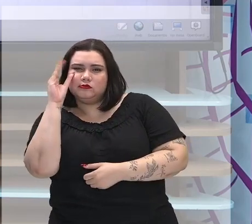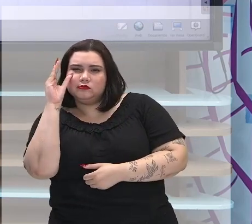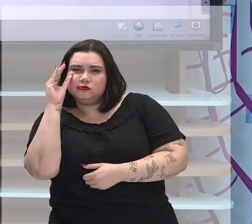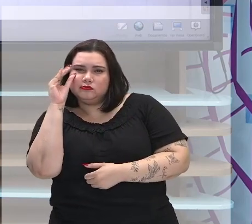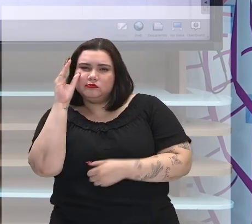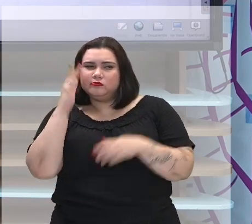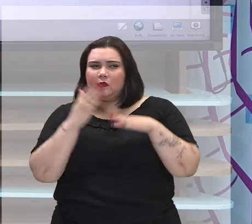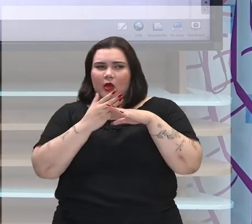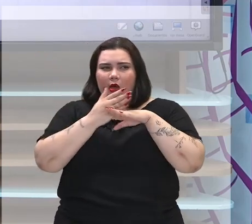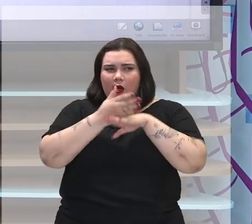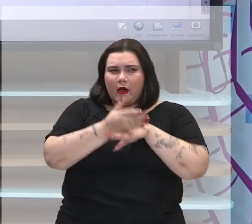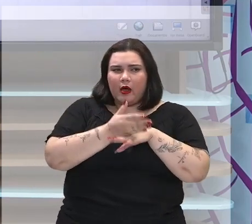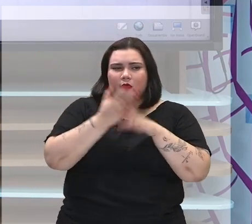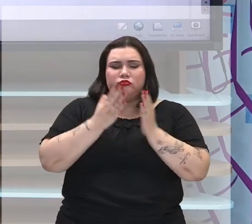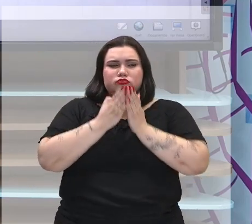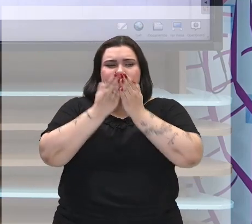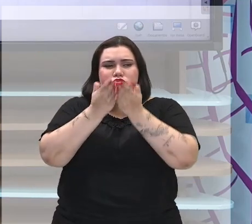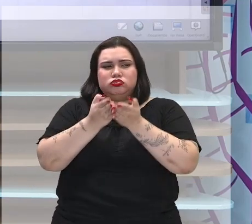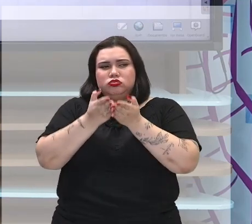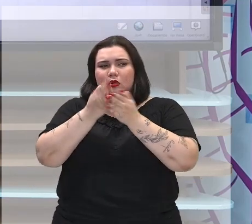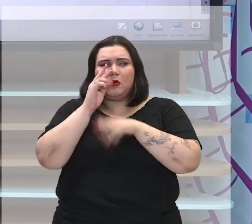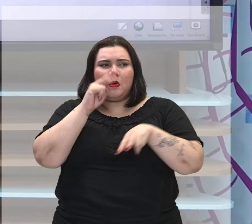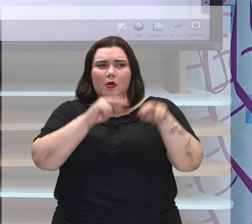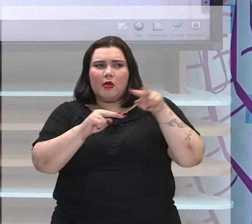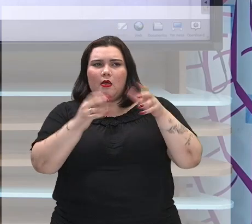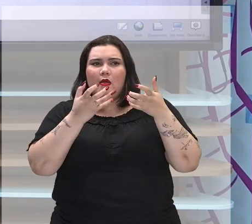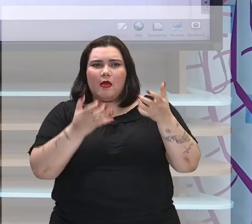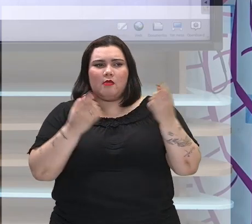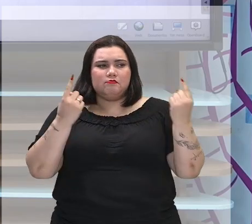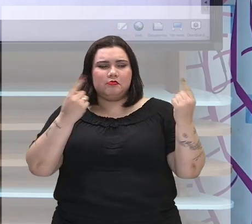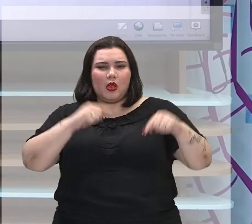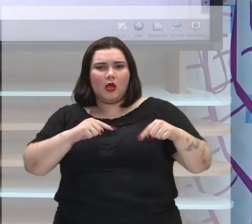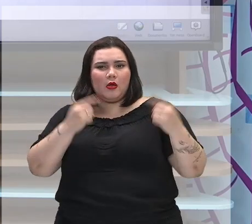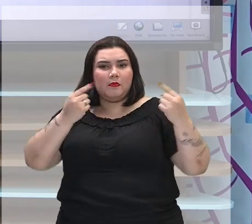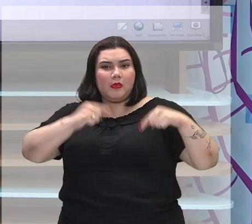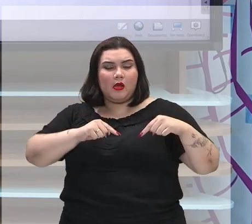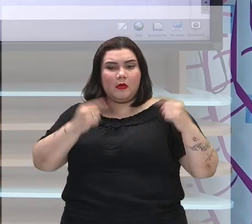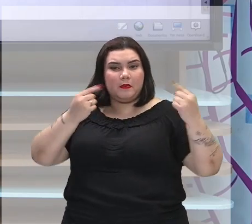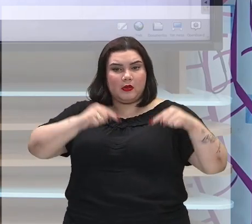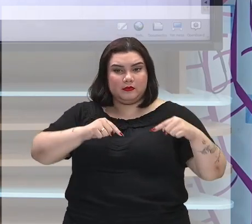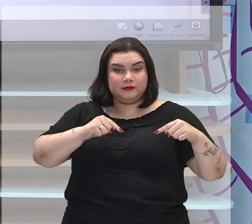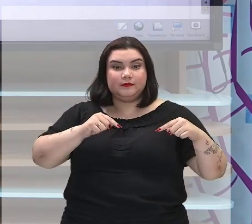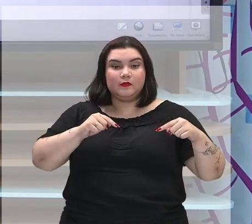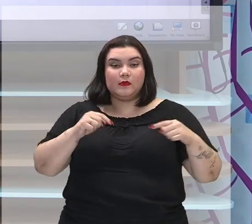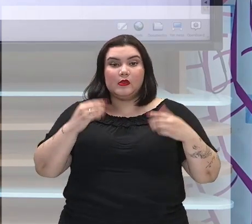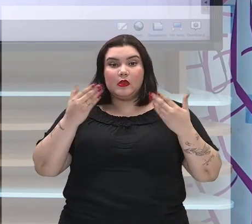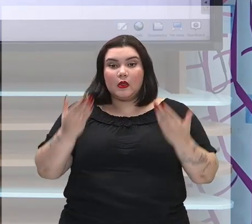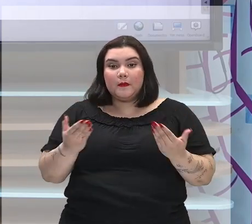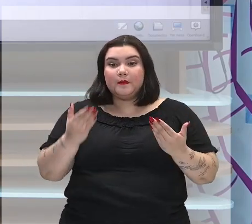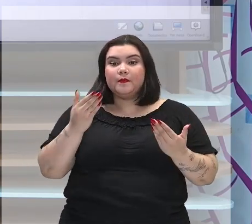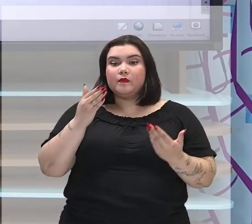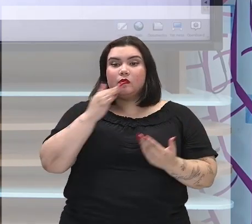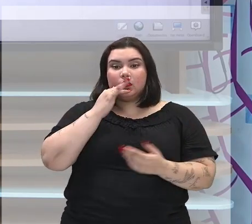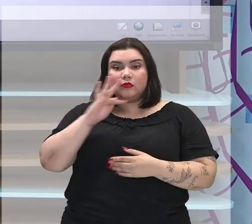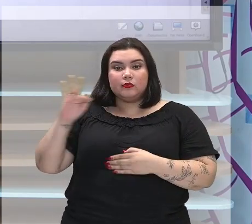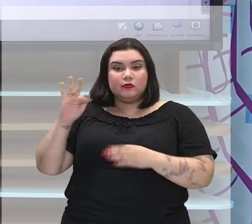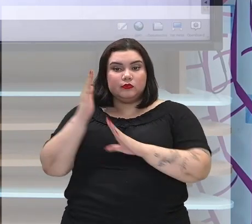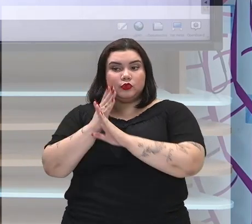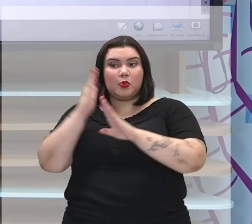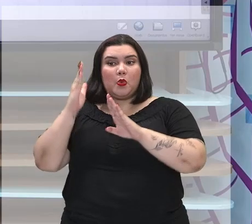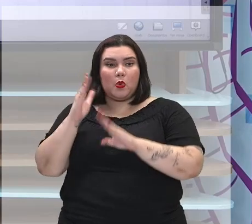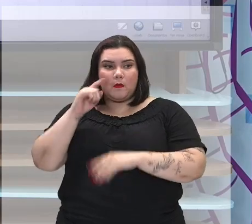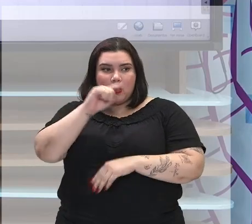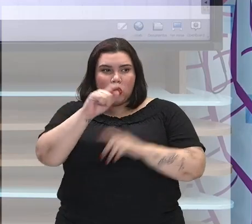momento que o absolutismo francês tem contato e conhecimento de um território que pode ser